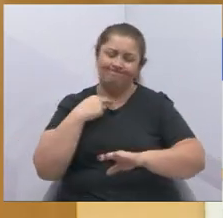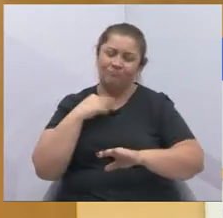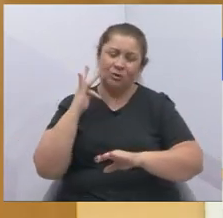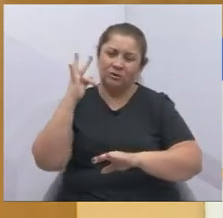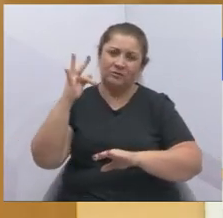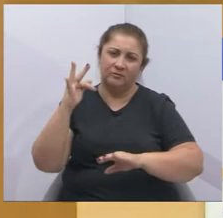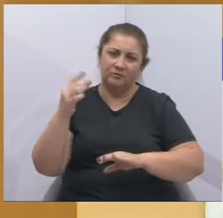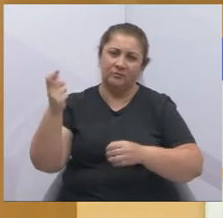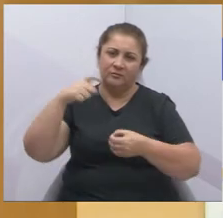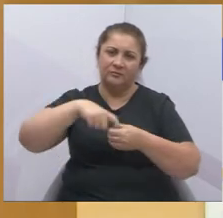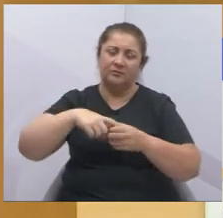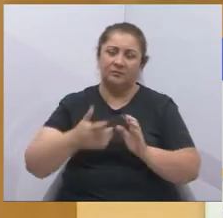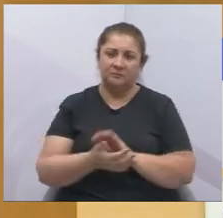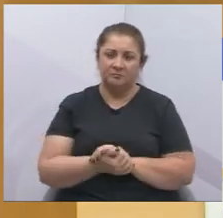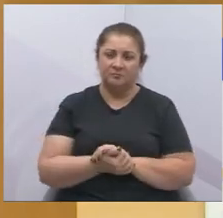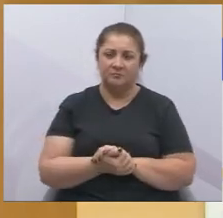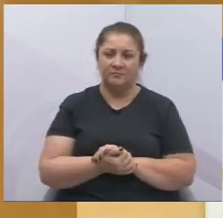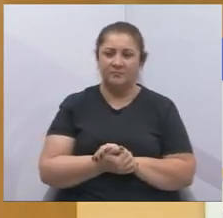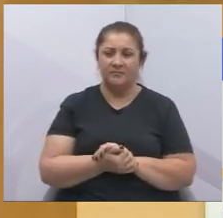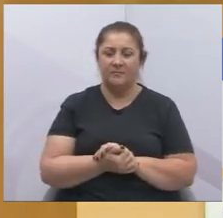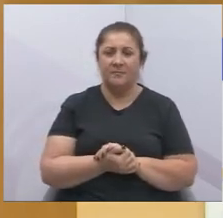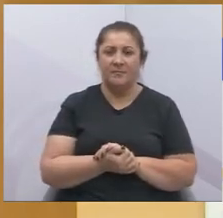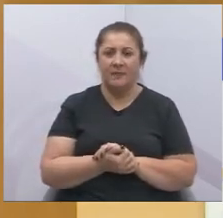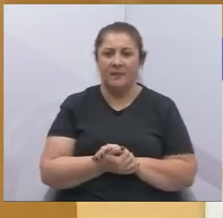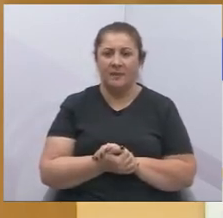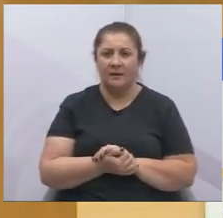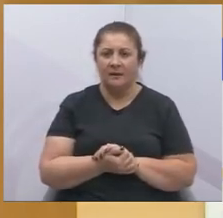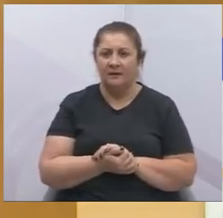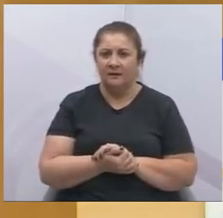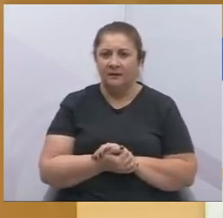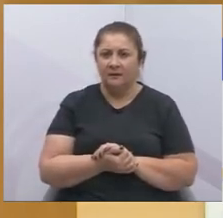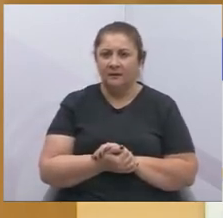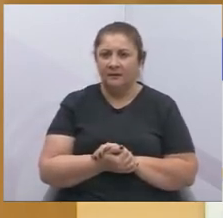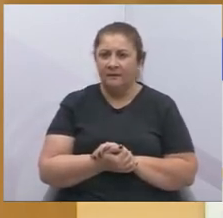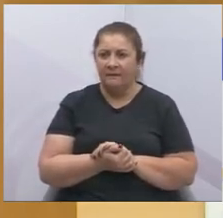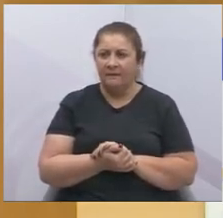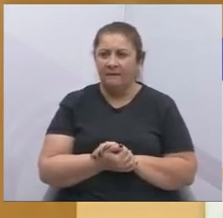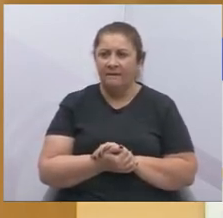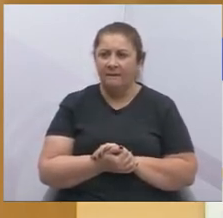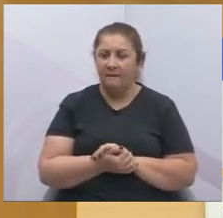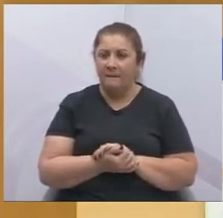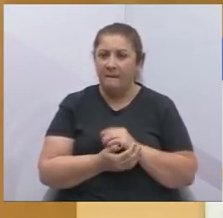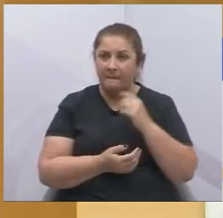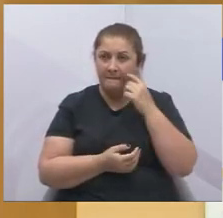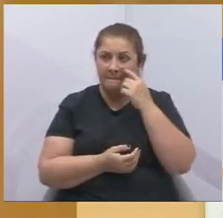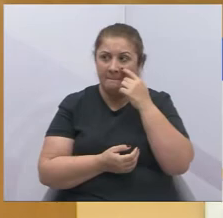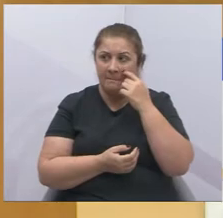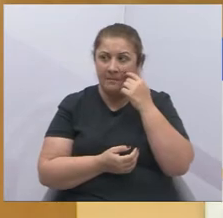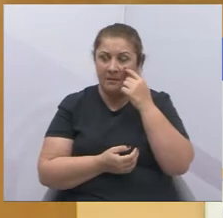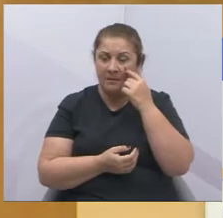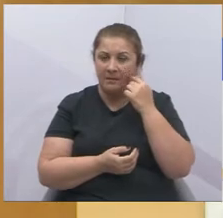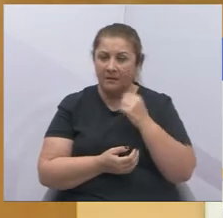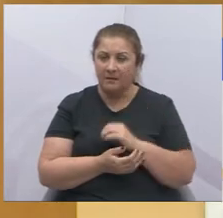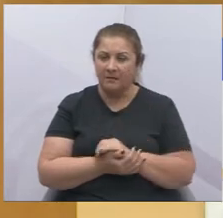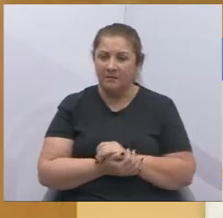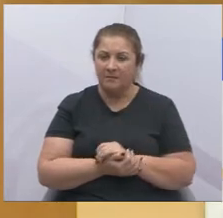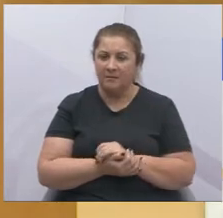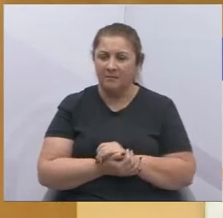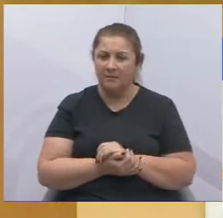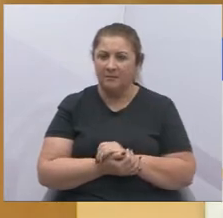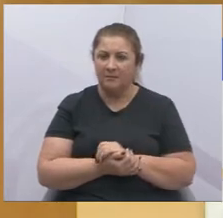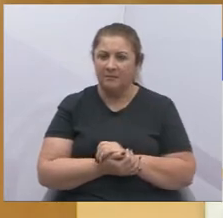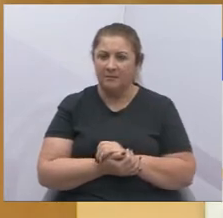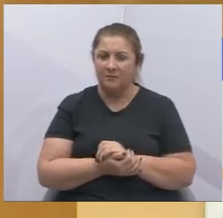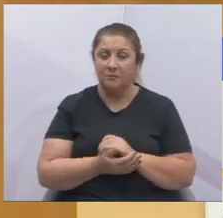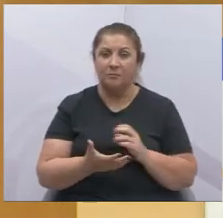medidas mencionadas melhor coadunam com a efetivação do poder de polícia como